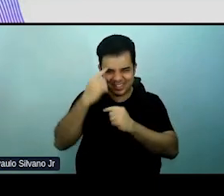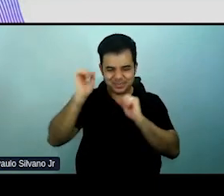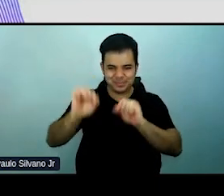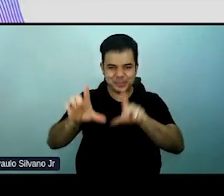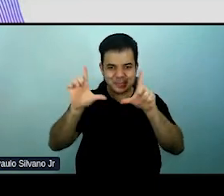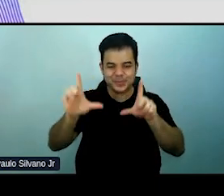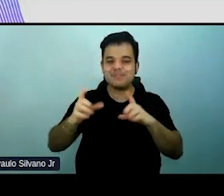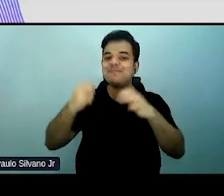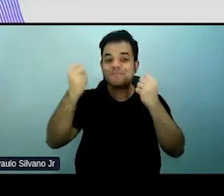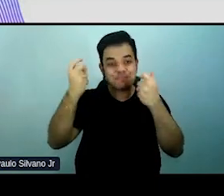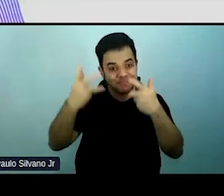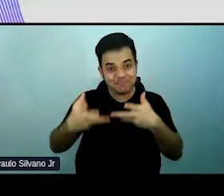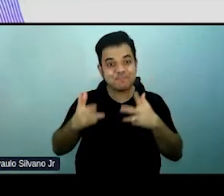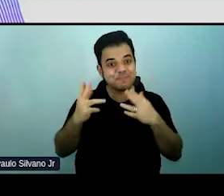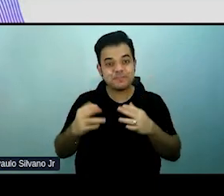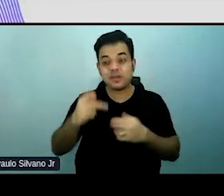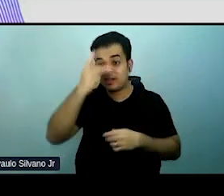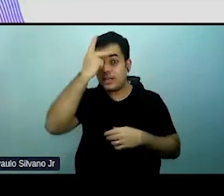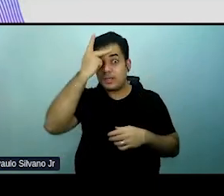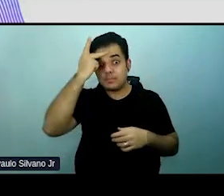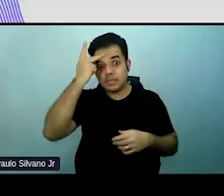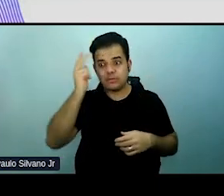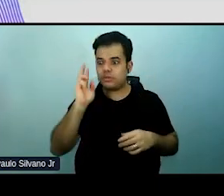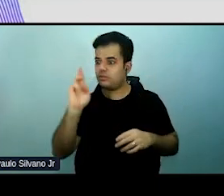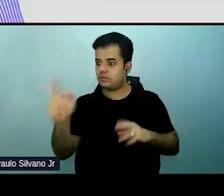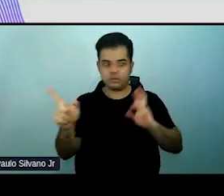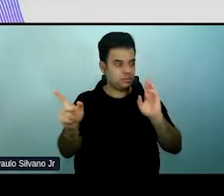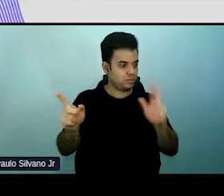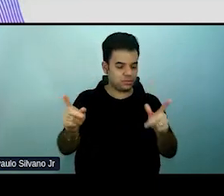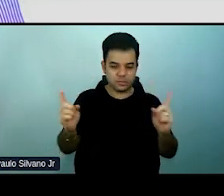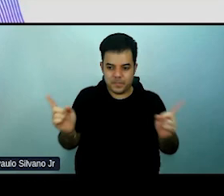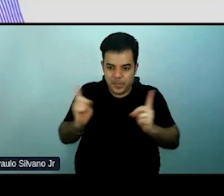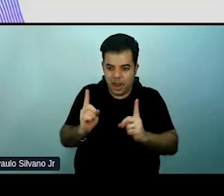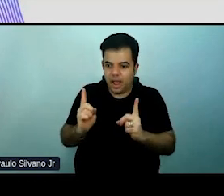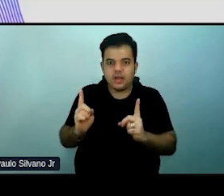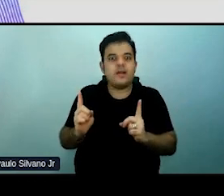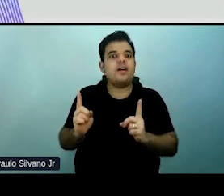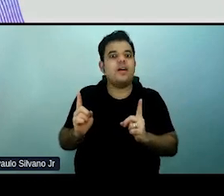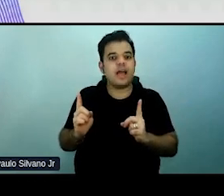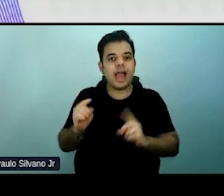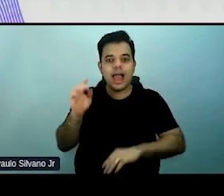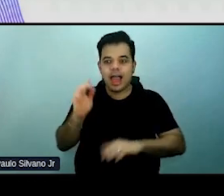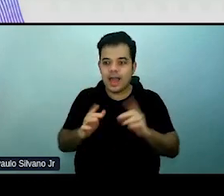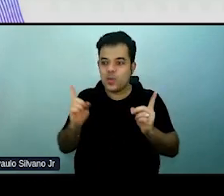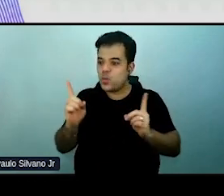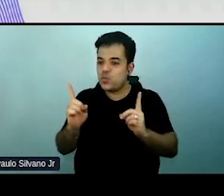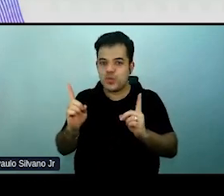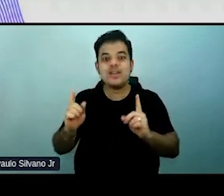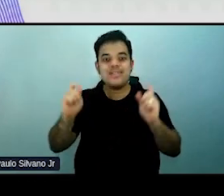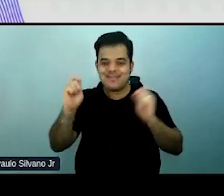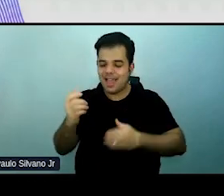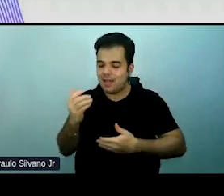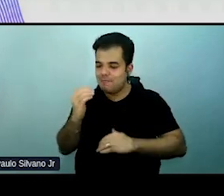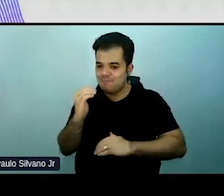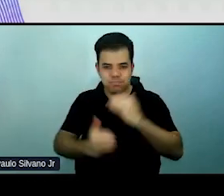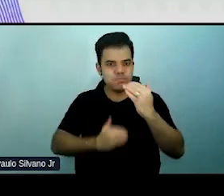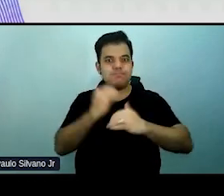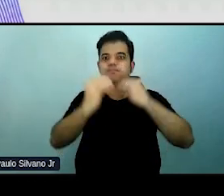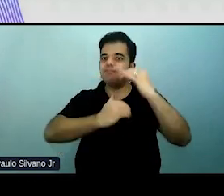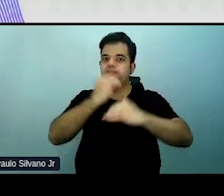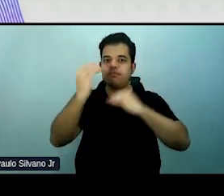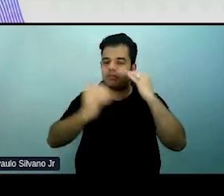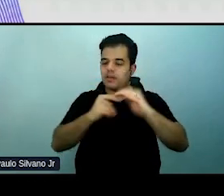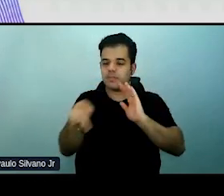muito isso. Quando você tem pessoas completamente diferentes, o quanto que você tem a possibilidade de desenvolvimento